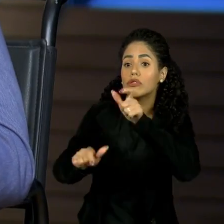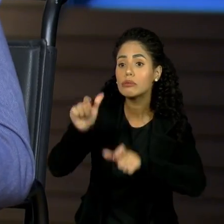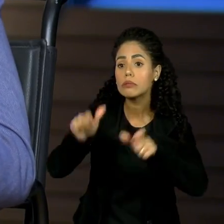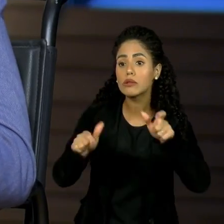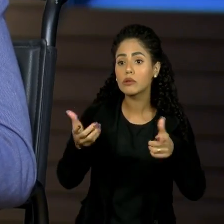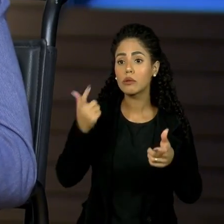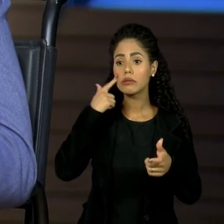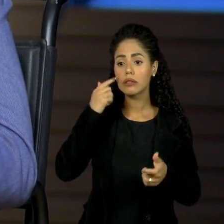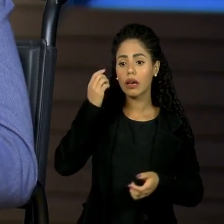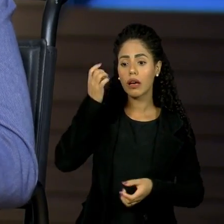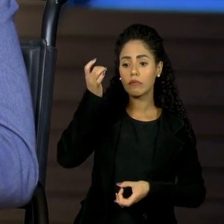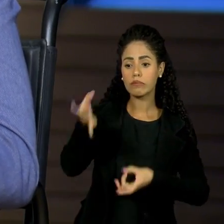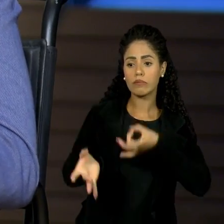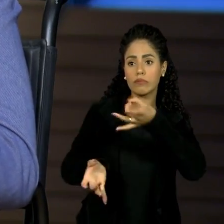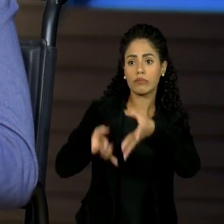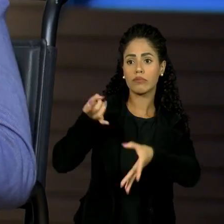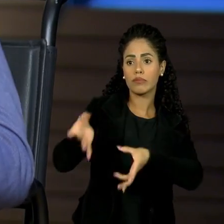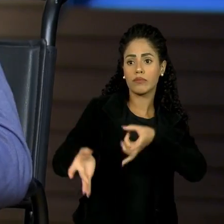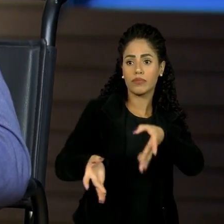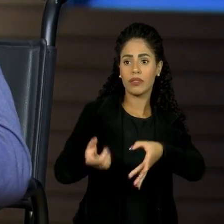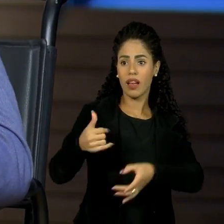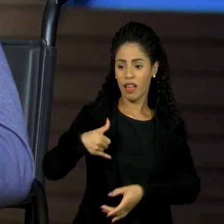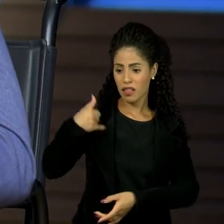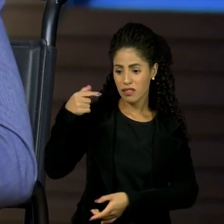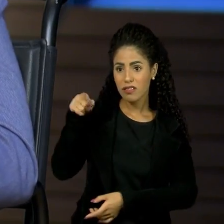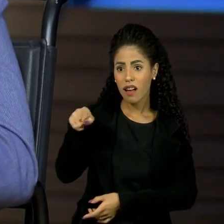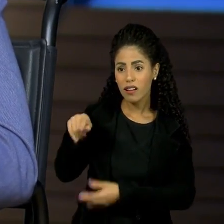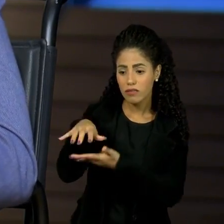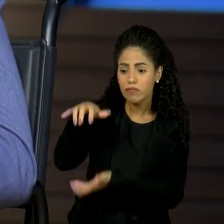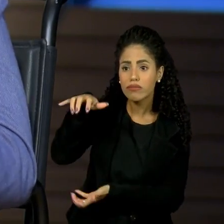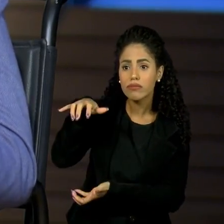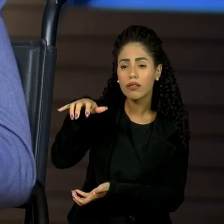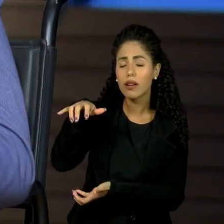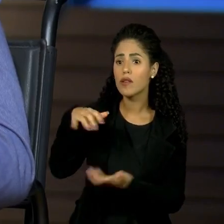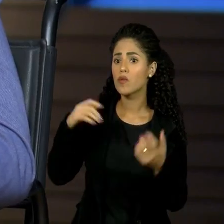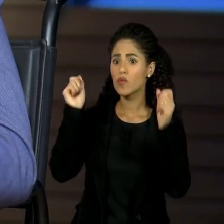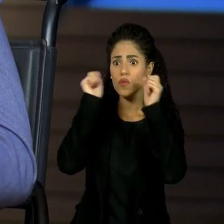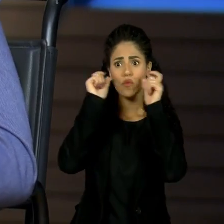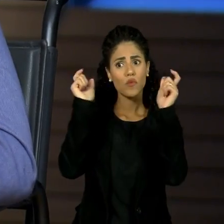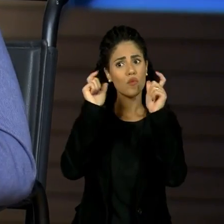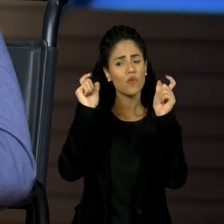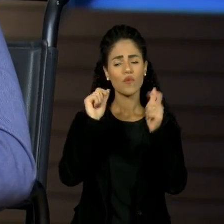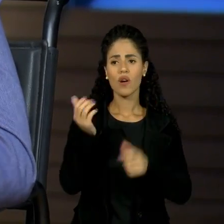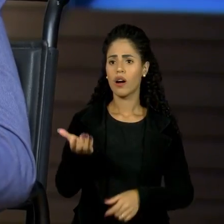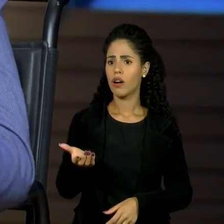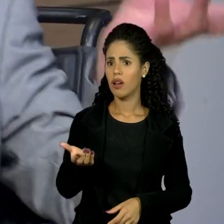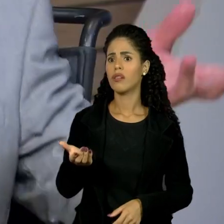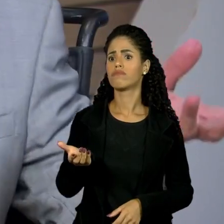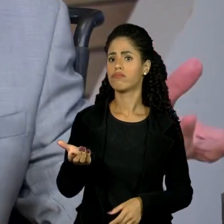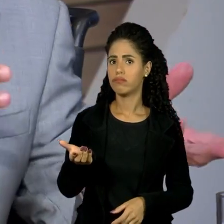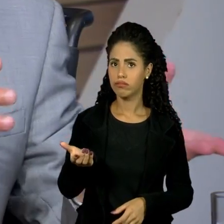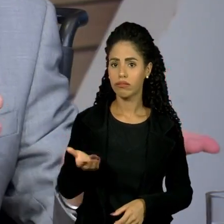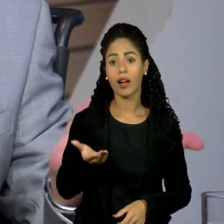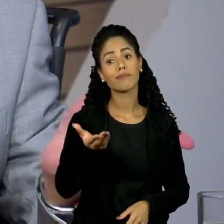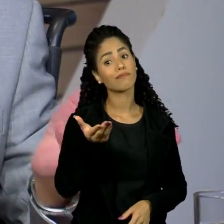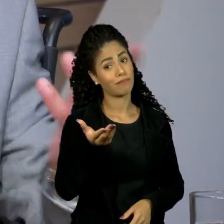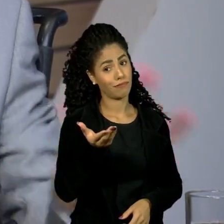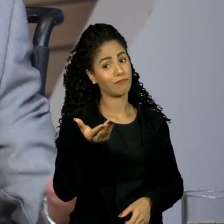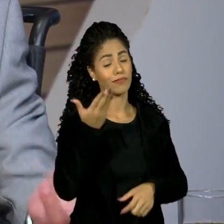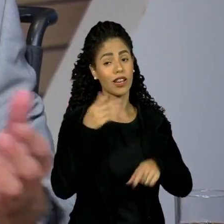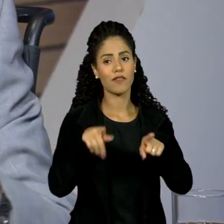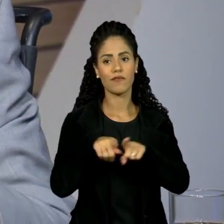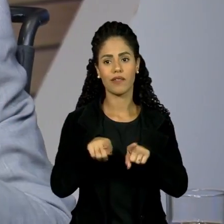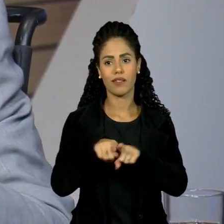abandonadas nessa faixa etária é uma coisa impressionante. né? É uma coisa... Além do mais,